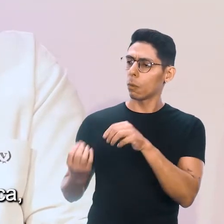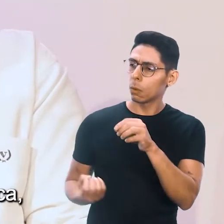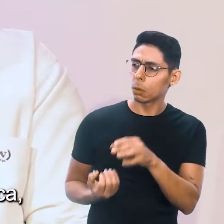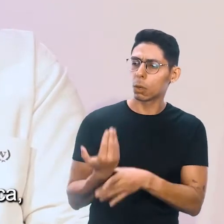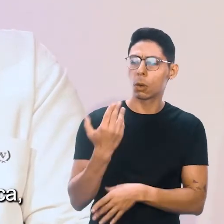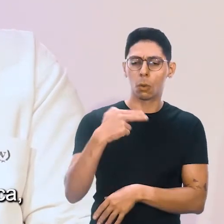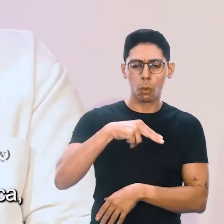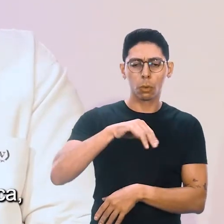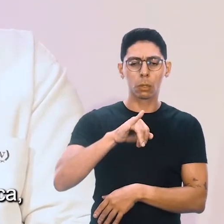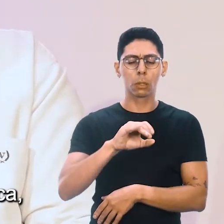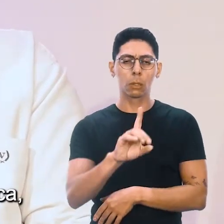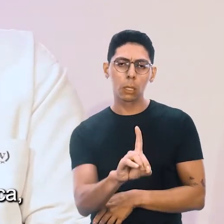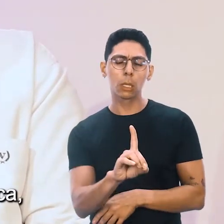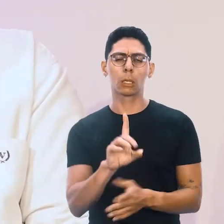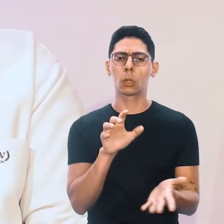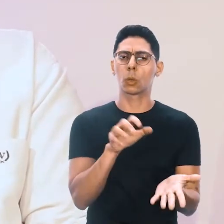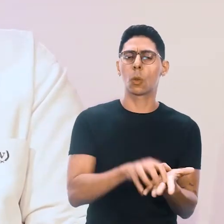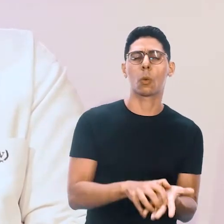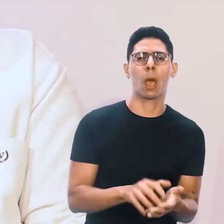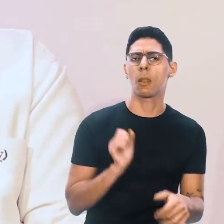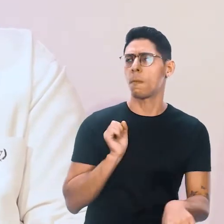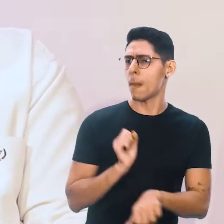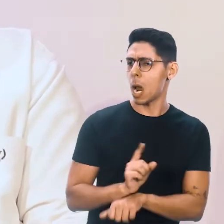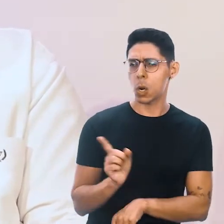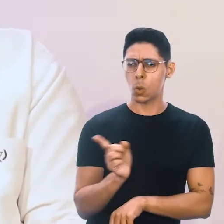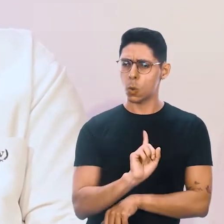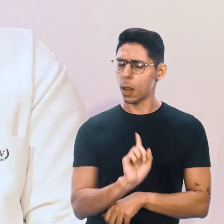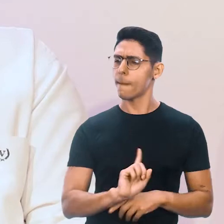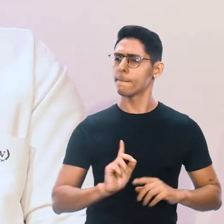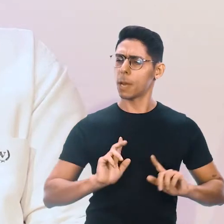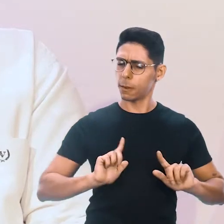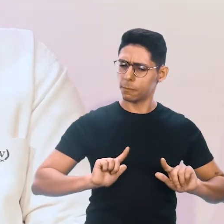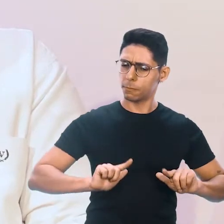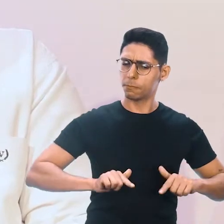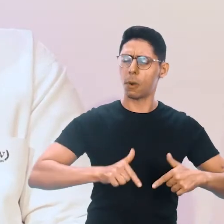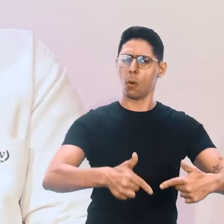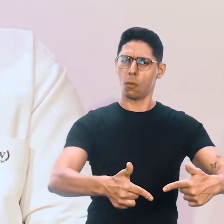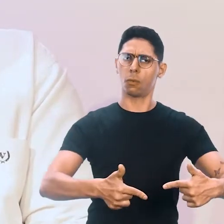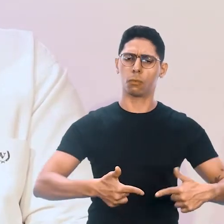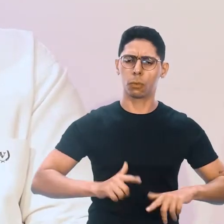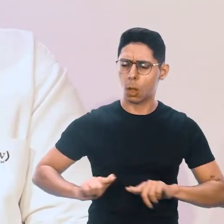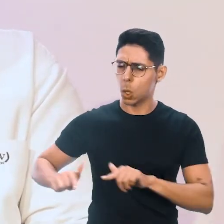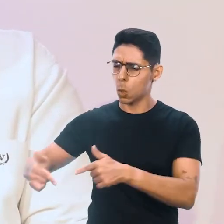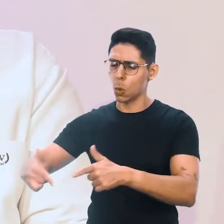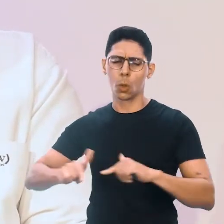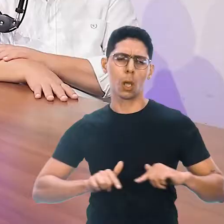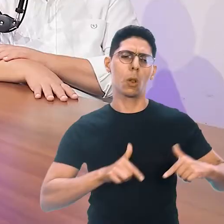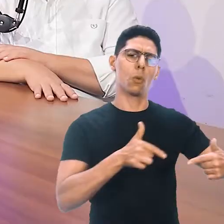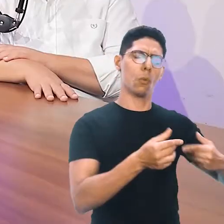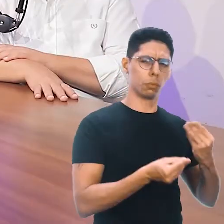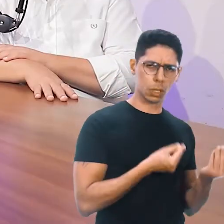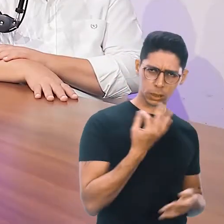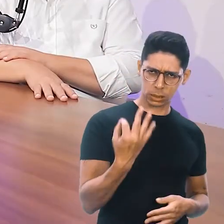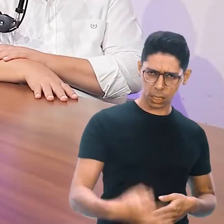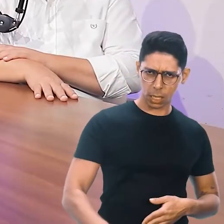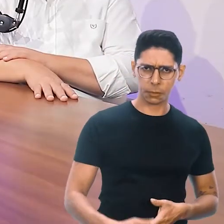NID, aí não parou mais, né, Tuca? Aí foi sempre uma luta atrás da outra, é isso? Exatamente, aí não parei